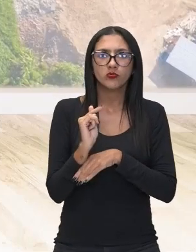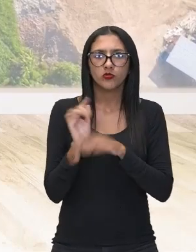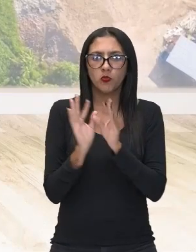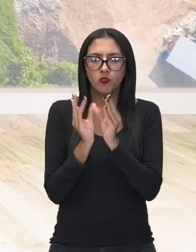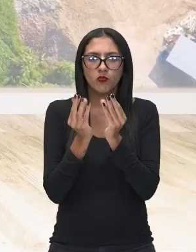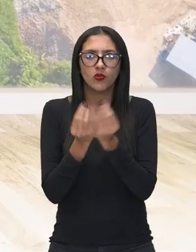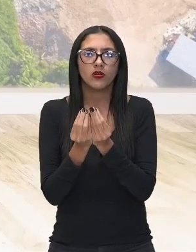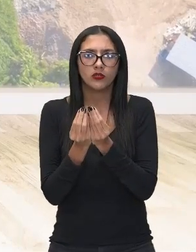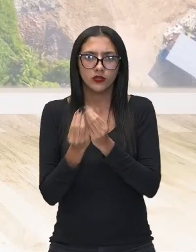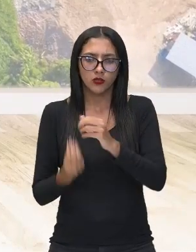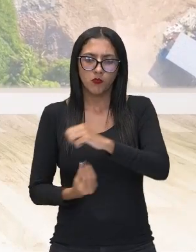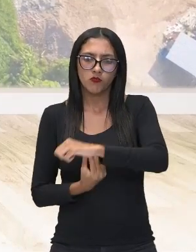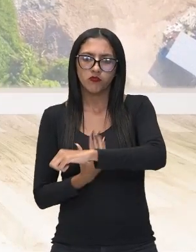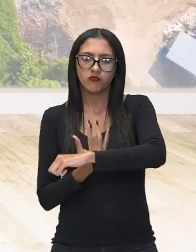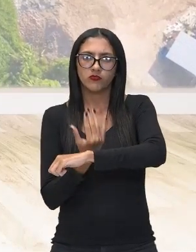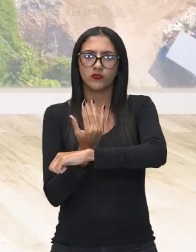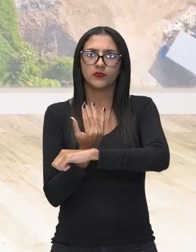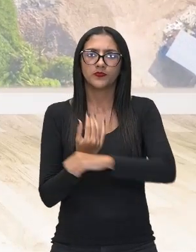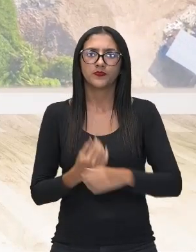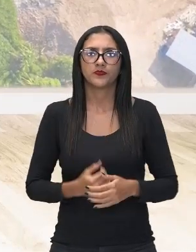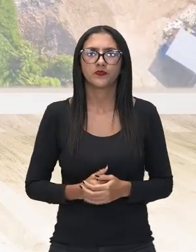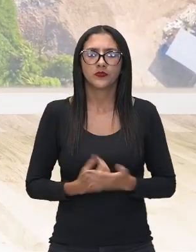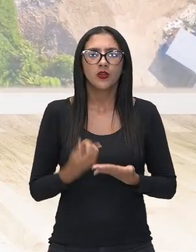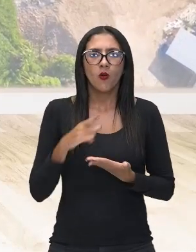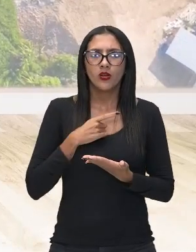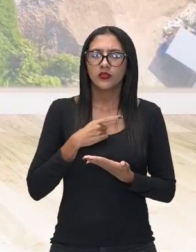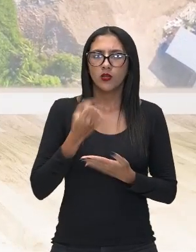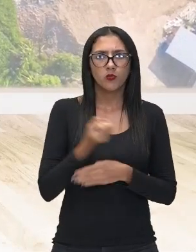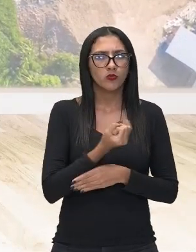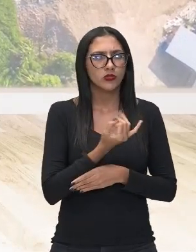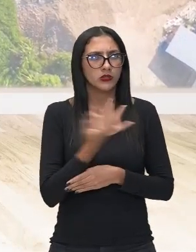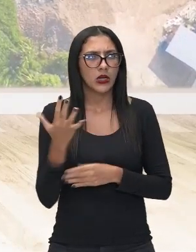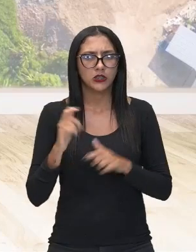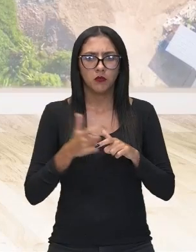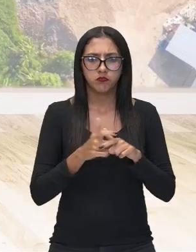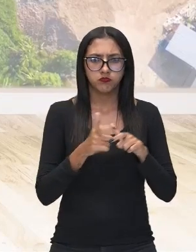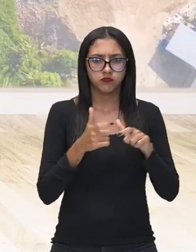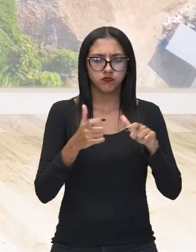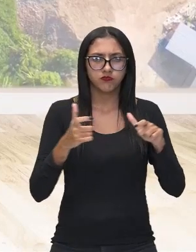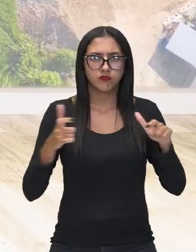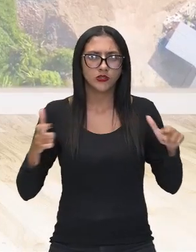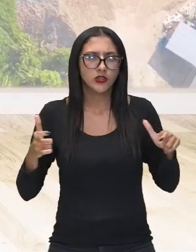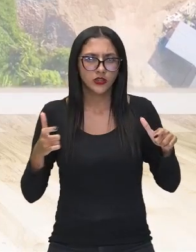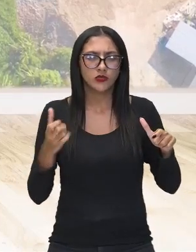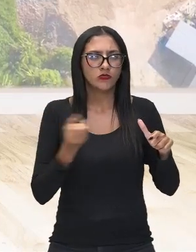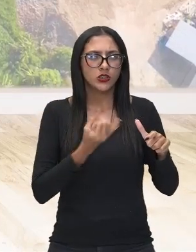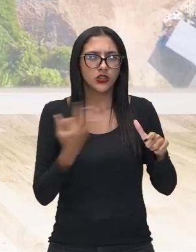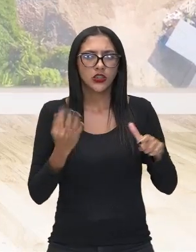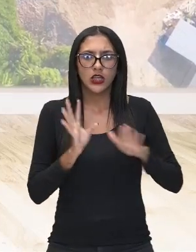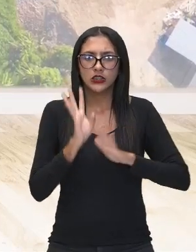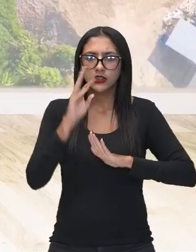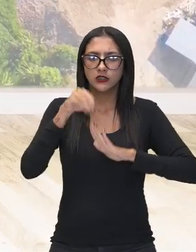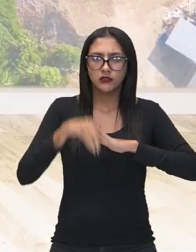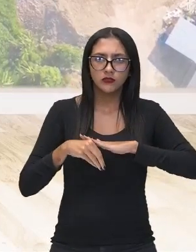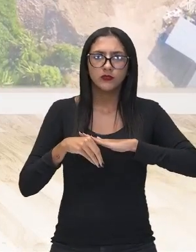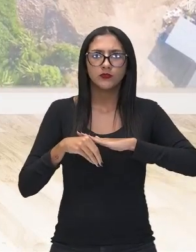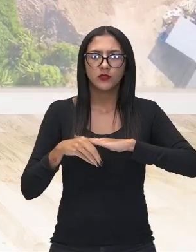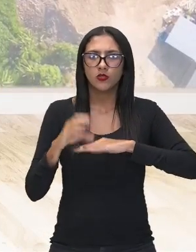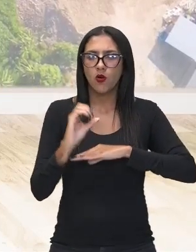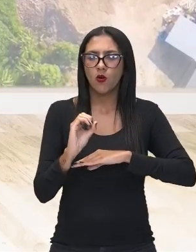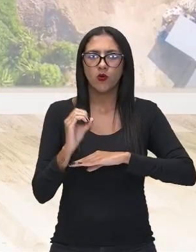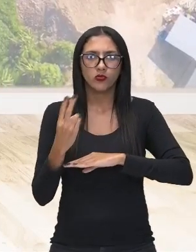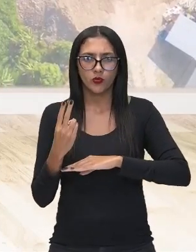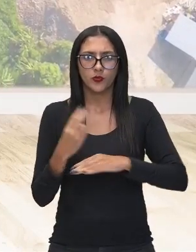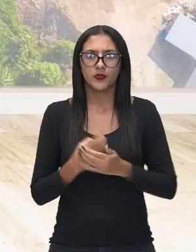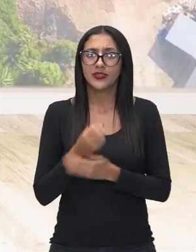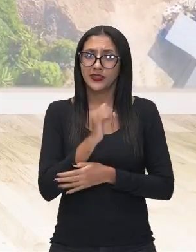alimentam do oxigênio. Então, eles vão se proliferando, vai aumentando aí a demanda bioquímica de oxigênio, porque quanto